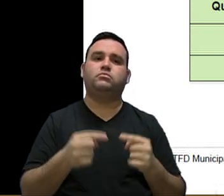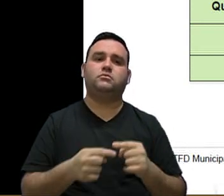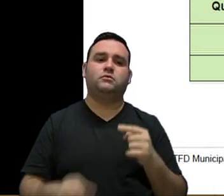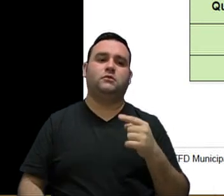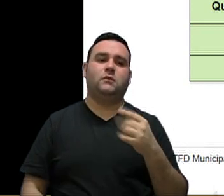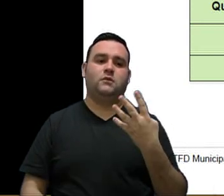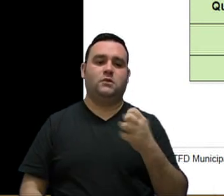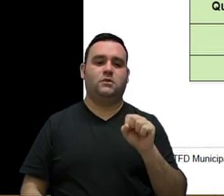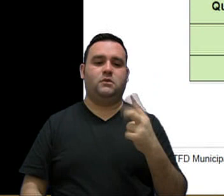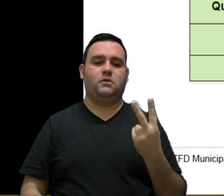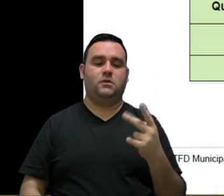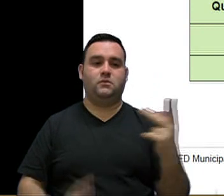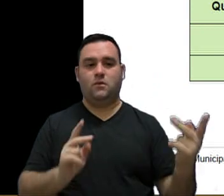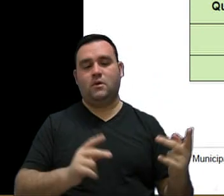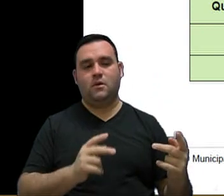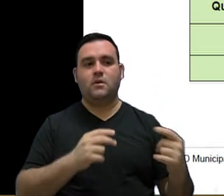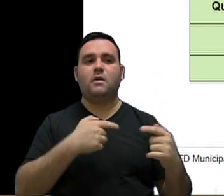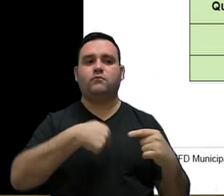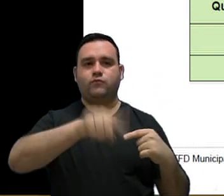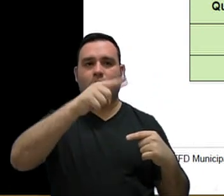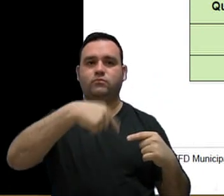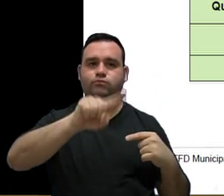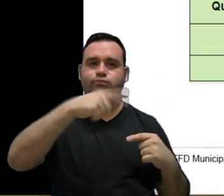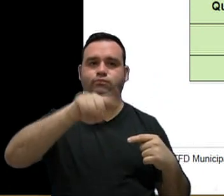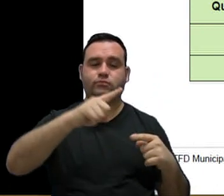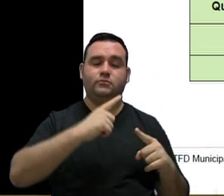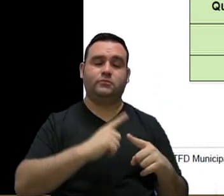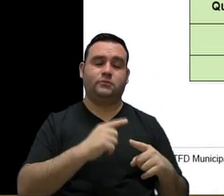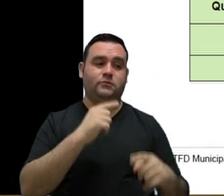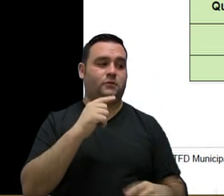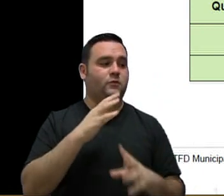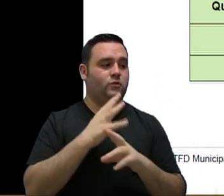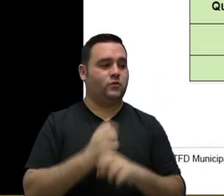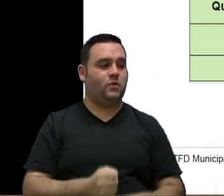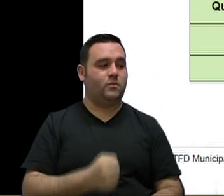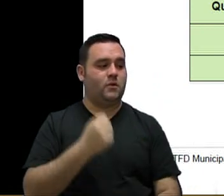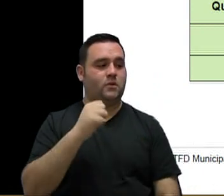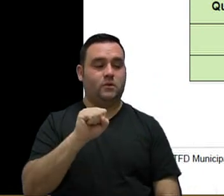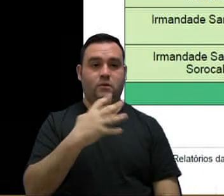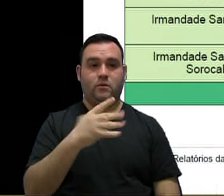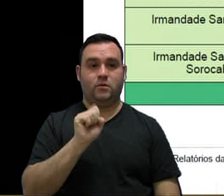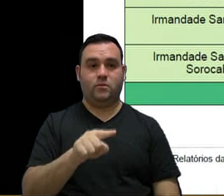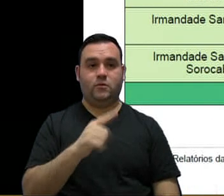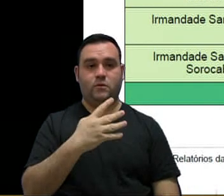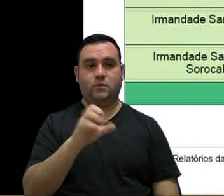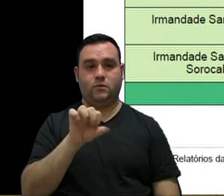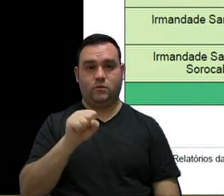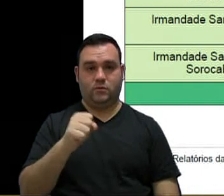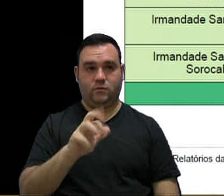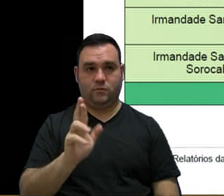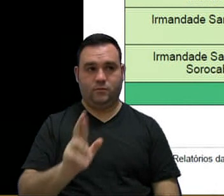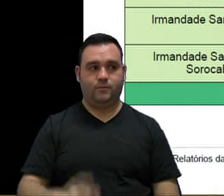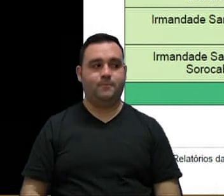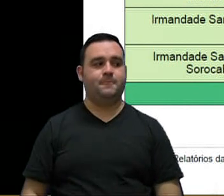882 viagens totalizando um gasto de 84 1498 reais